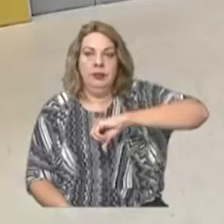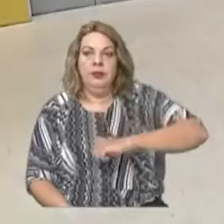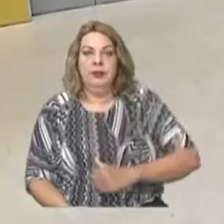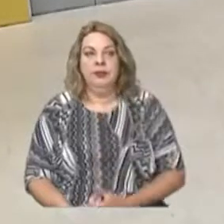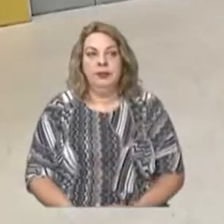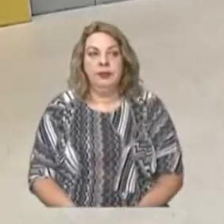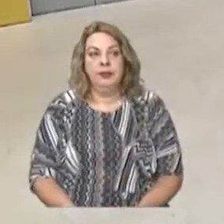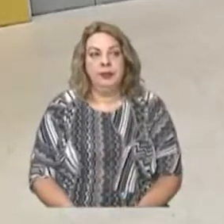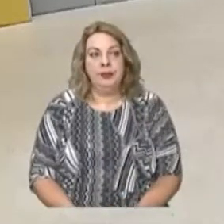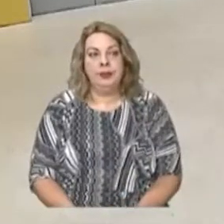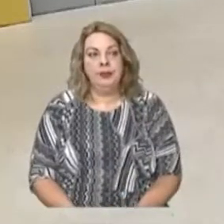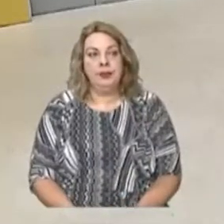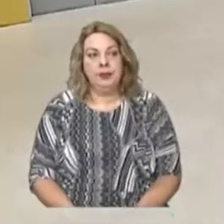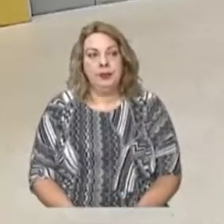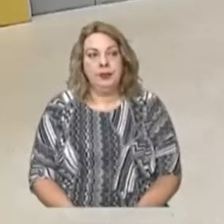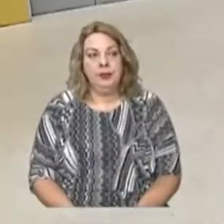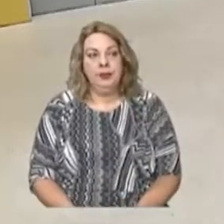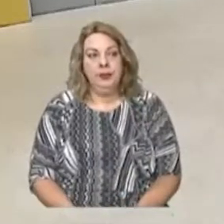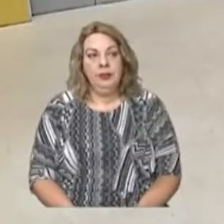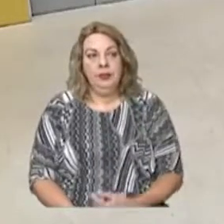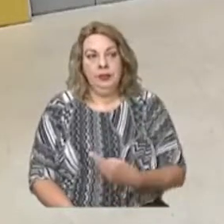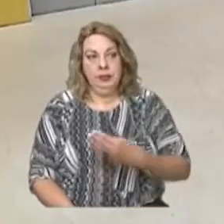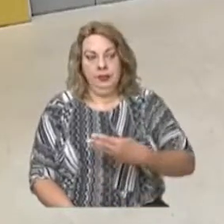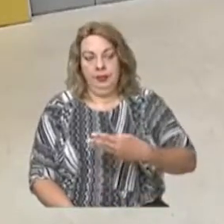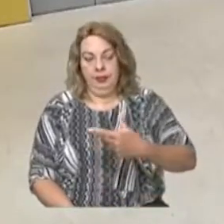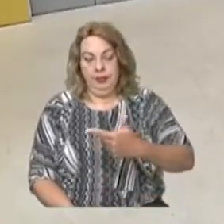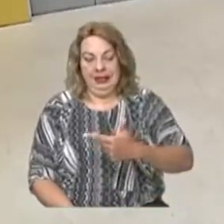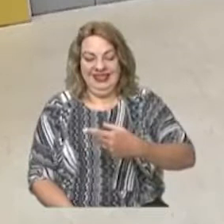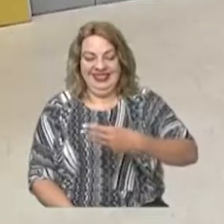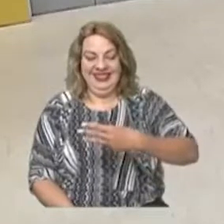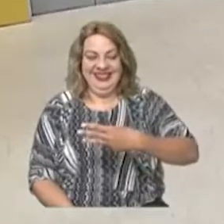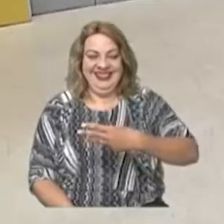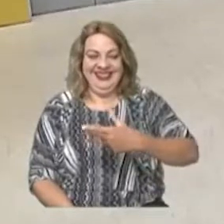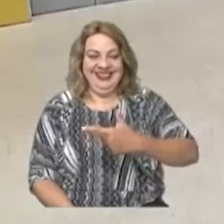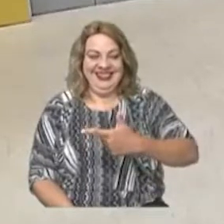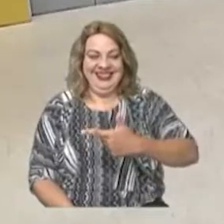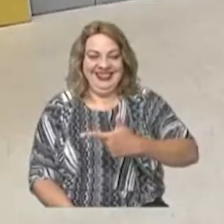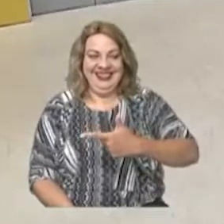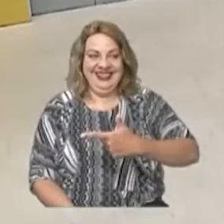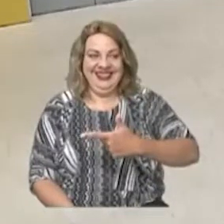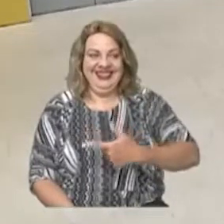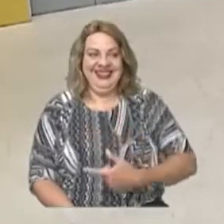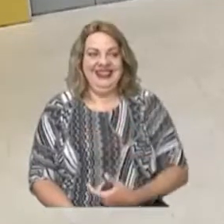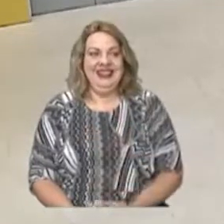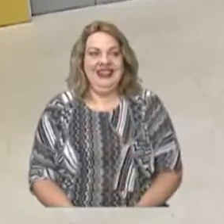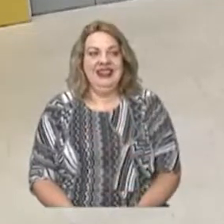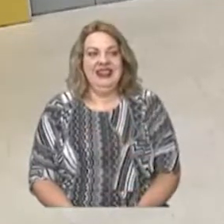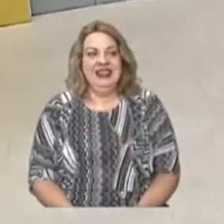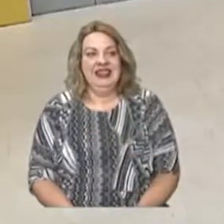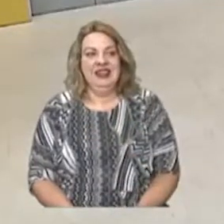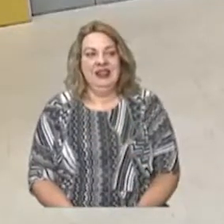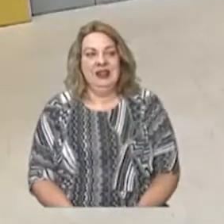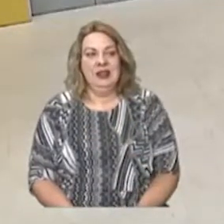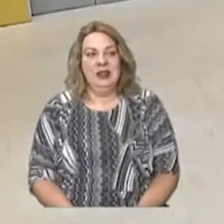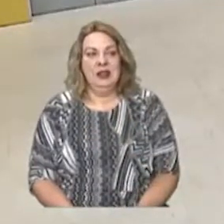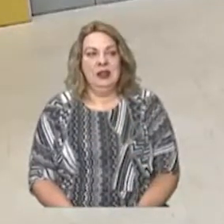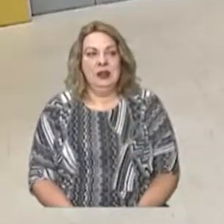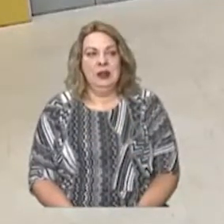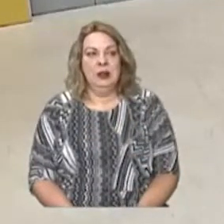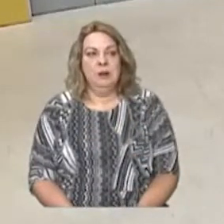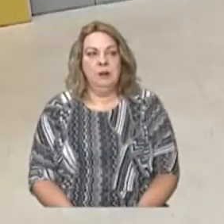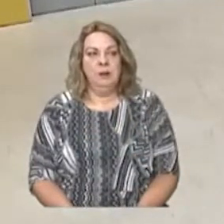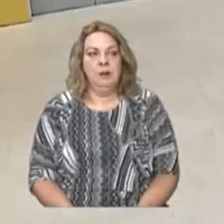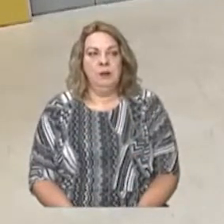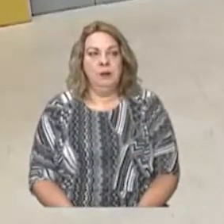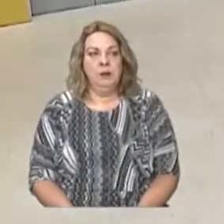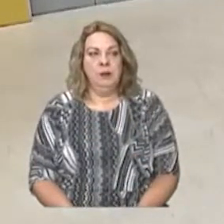39, marcou 39, olha o 32, 32. Vamos lá, que tem muita